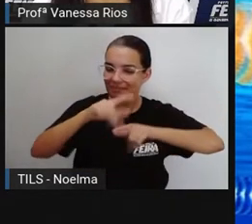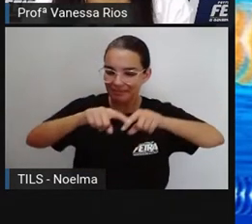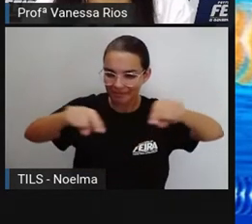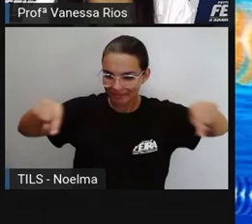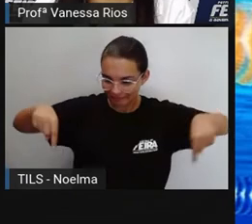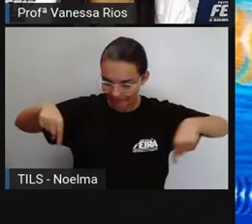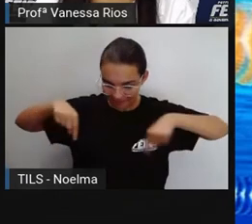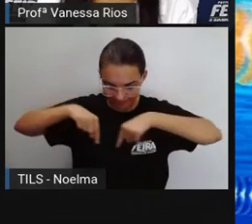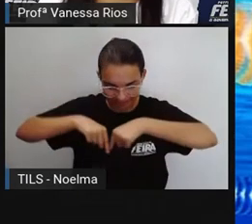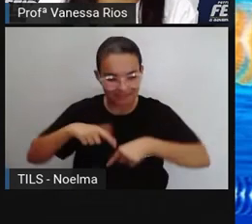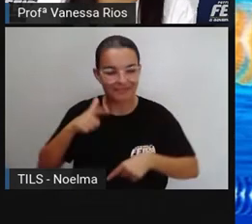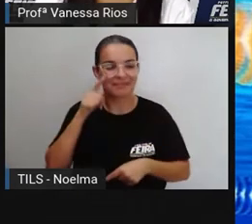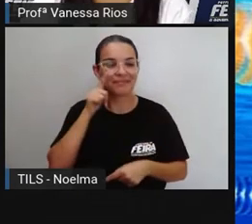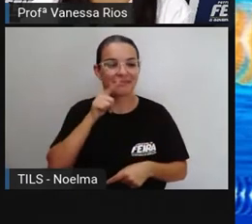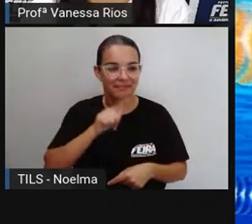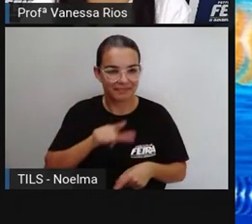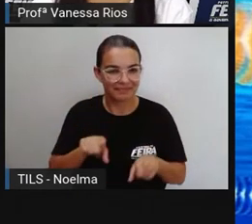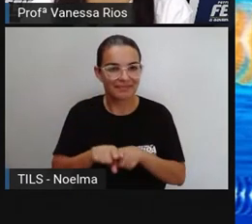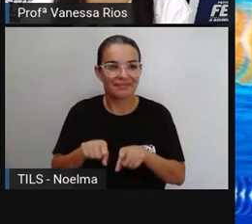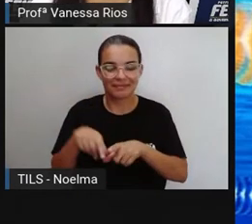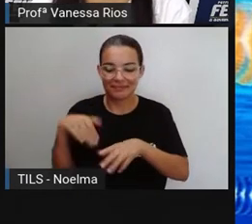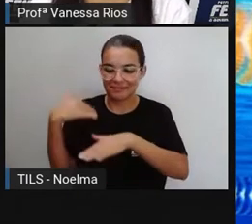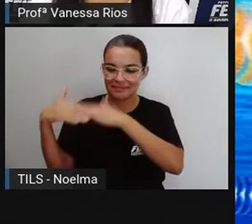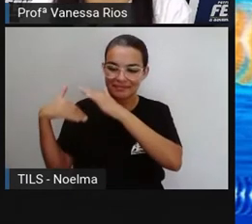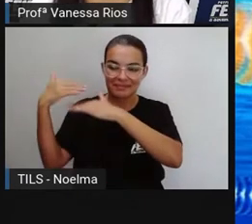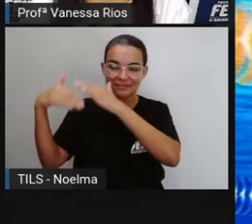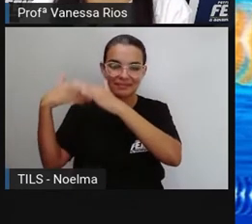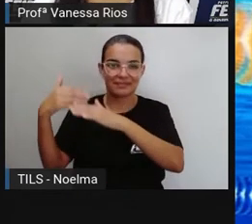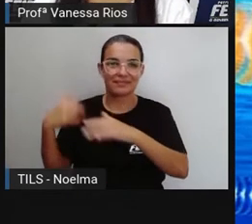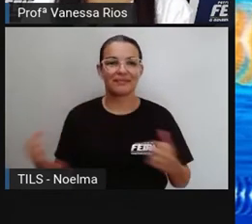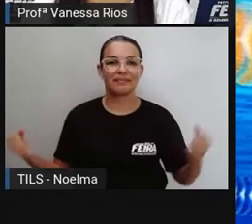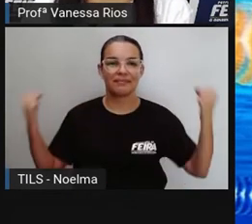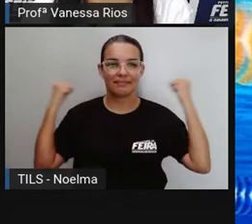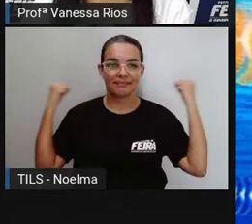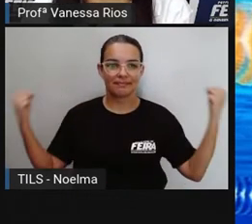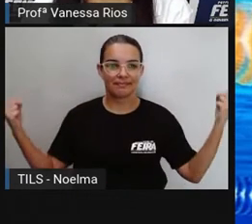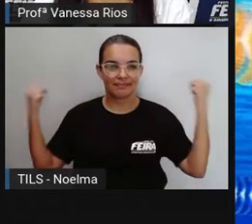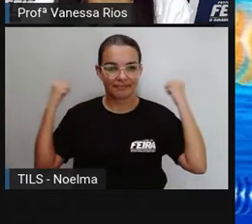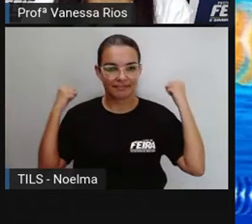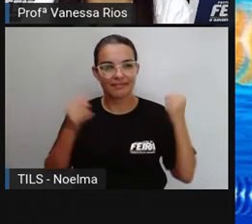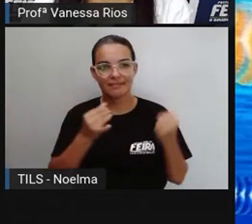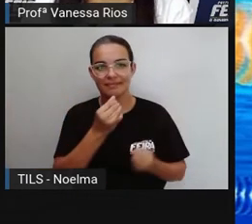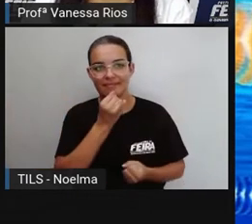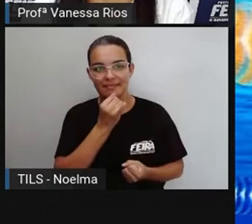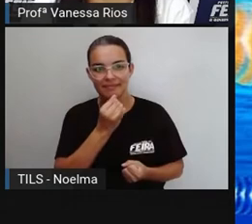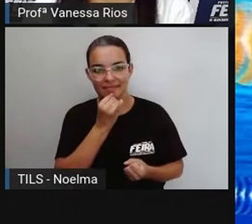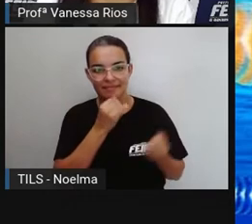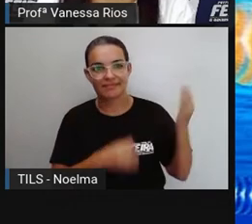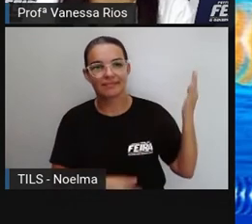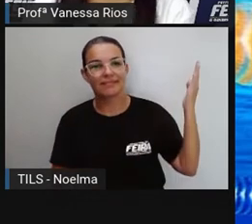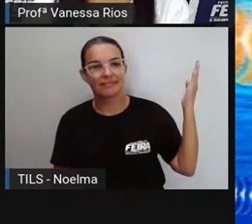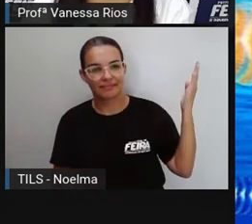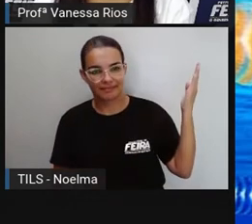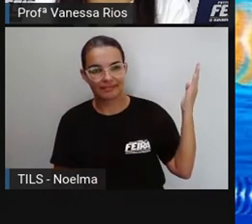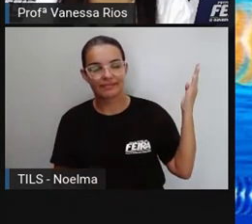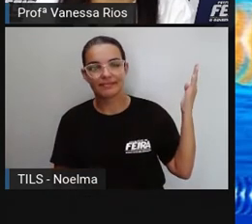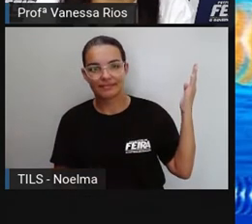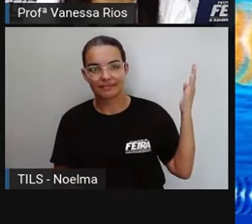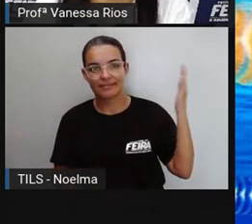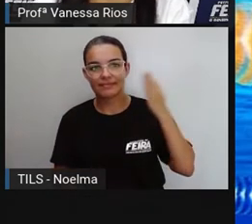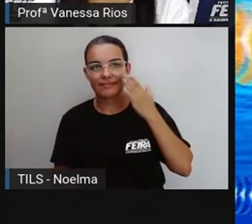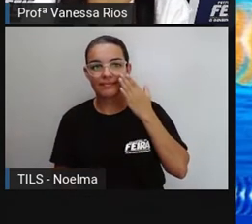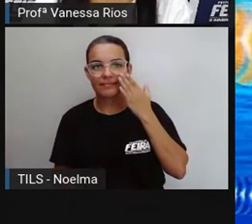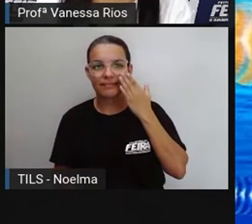pessoas conseguem também desenvolver exercícios físicos e um exemplo aí dessa atividade que movimenta